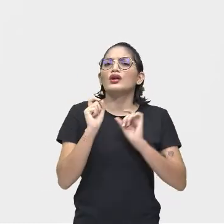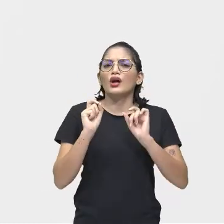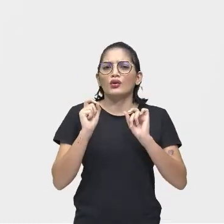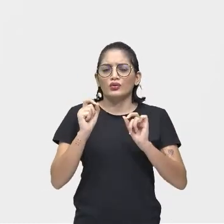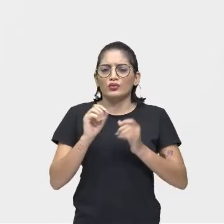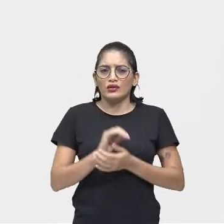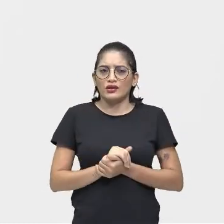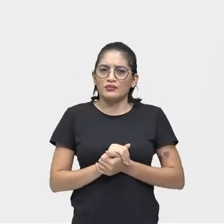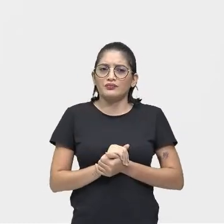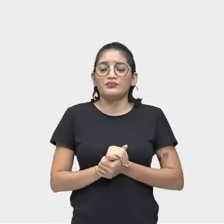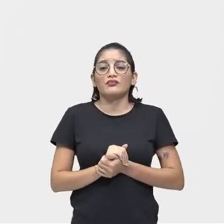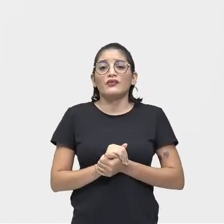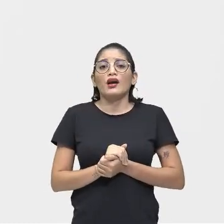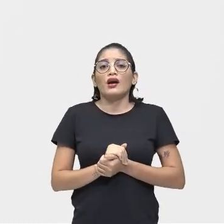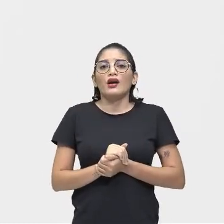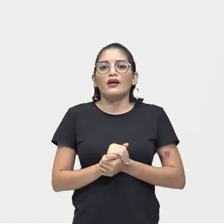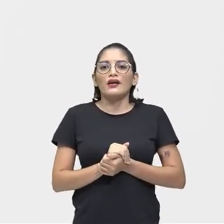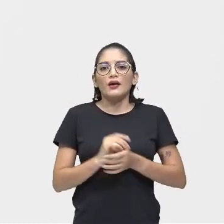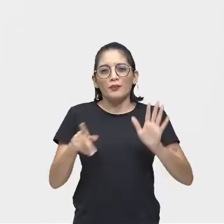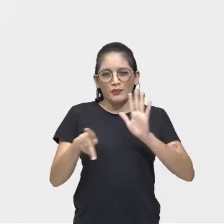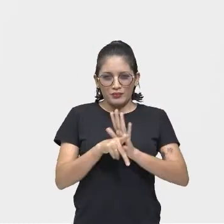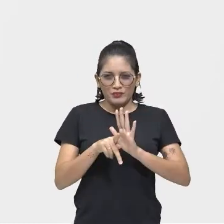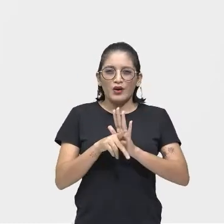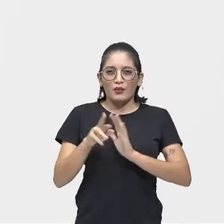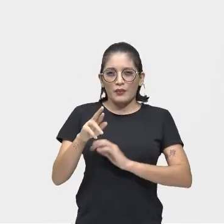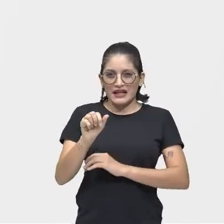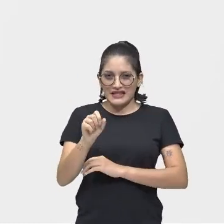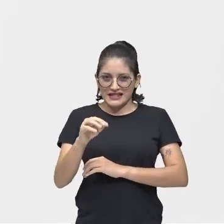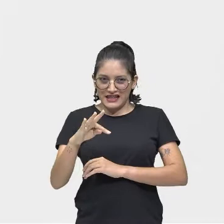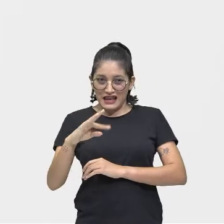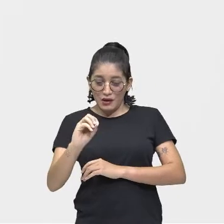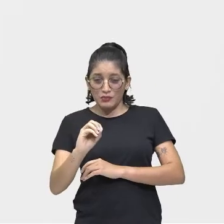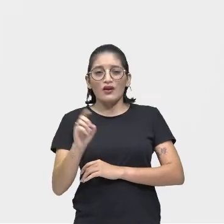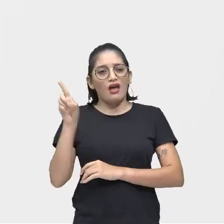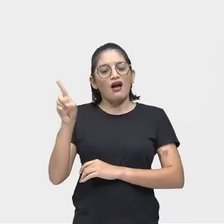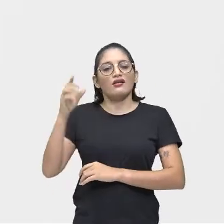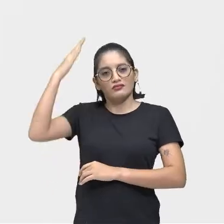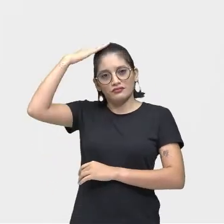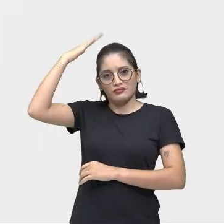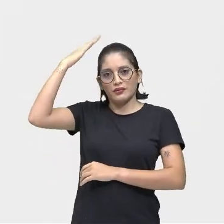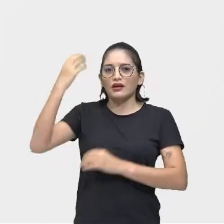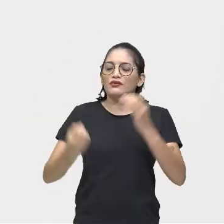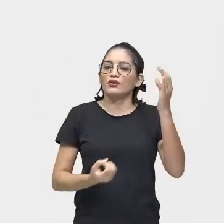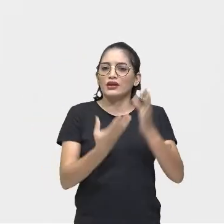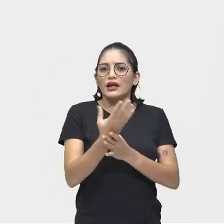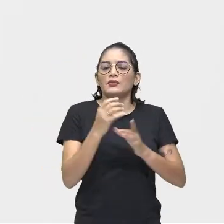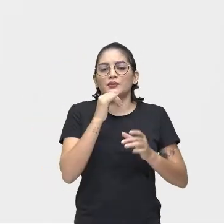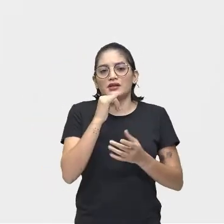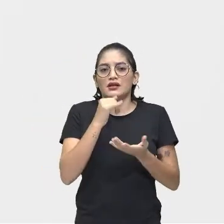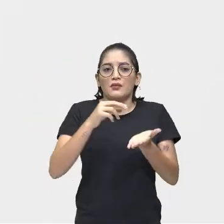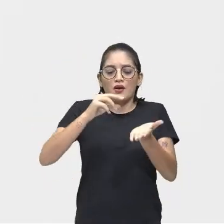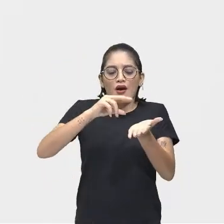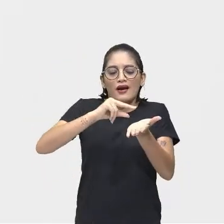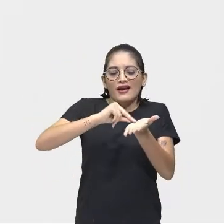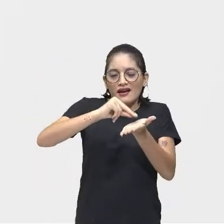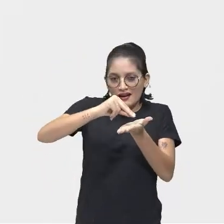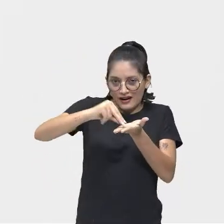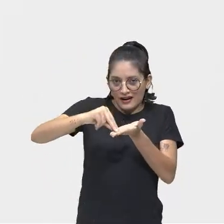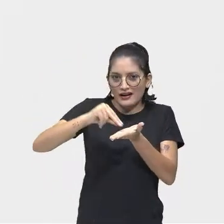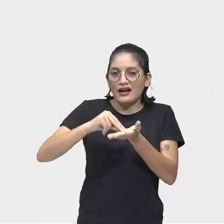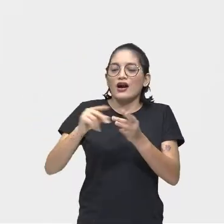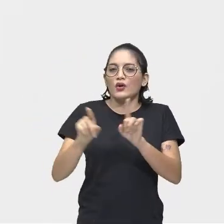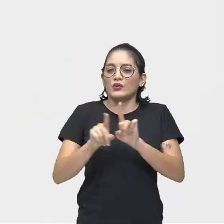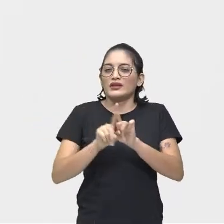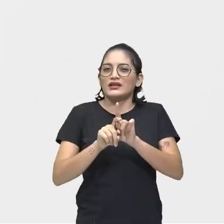Belém. Iniciou-se a exploração das drogas do sertão, inicialmente cacau e castanha. Tomem nota aí,